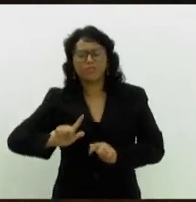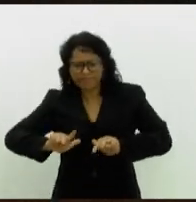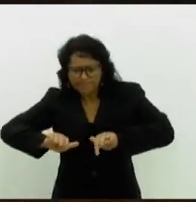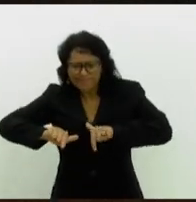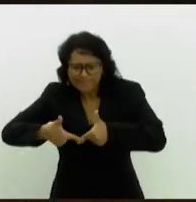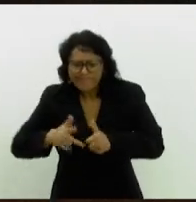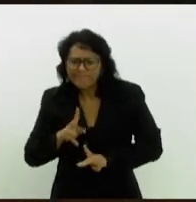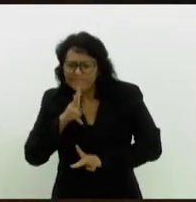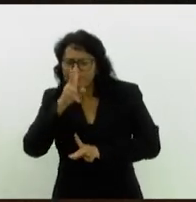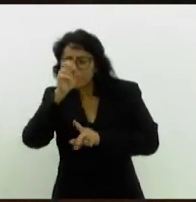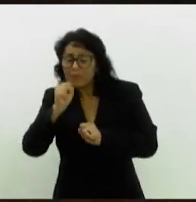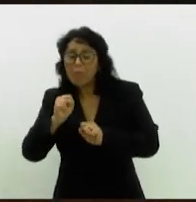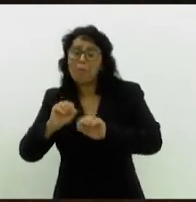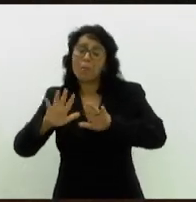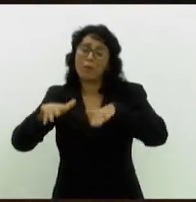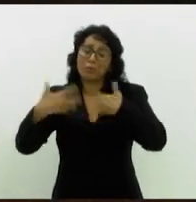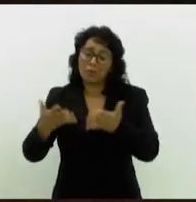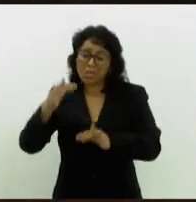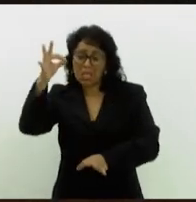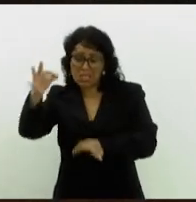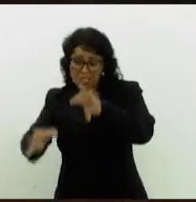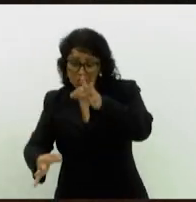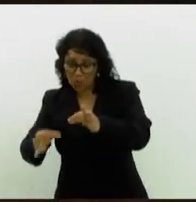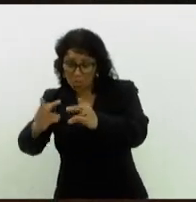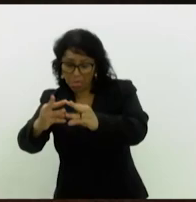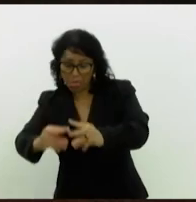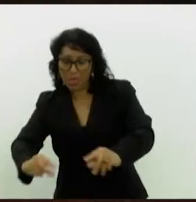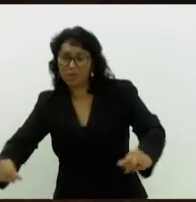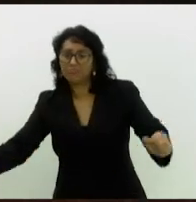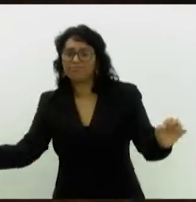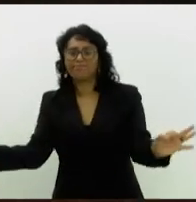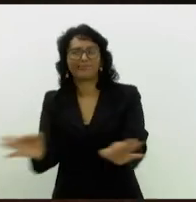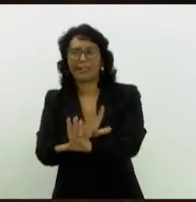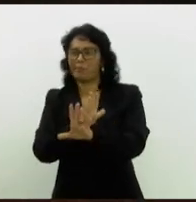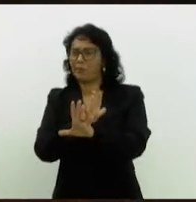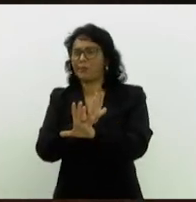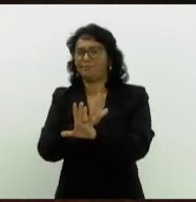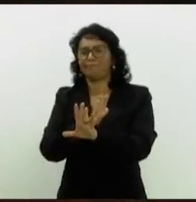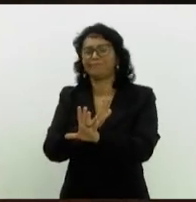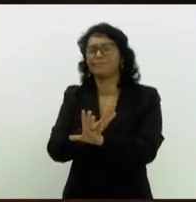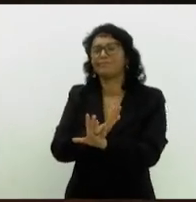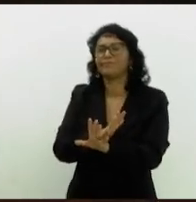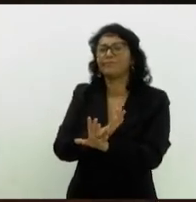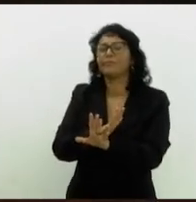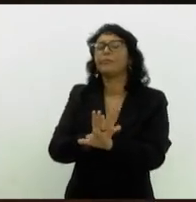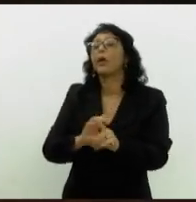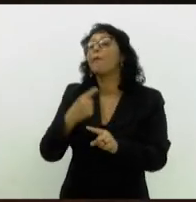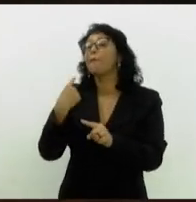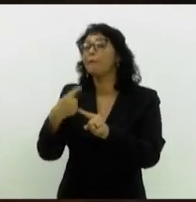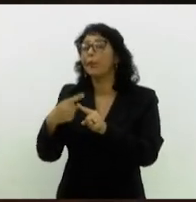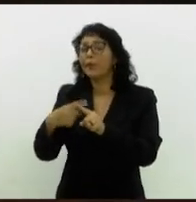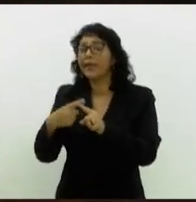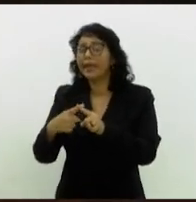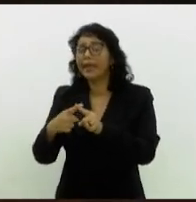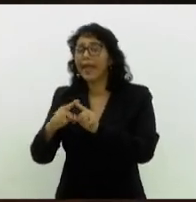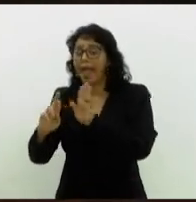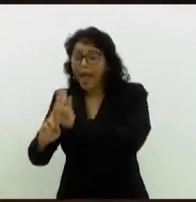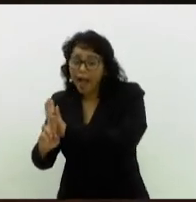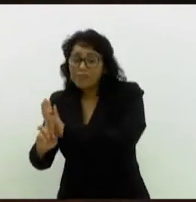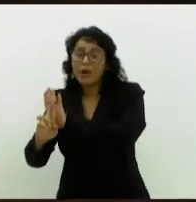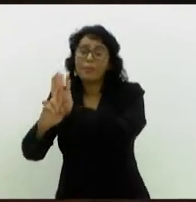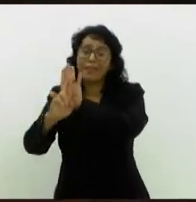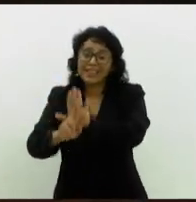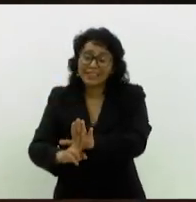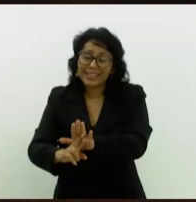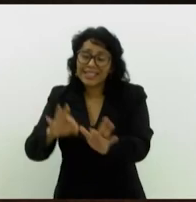infelizmente não foi julgado pelo TCE porque o havia uma representação na justiça